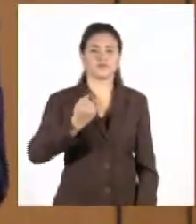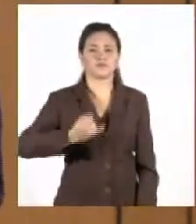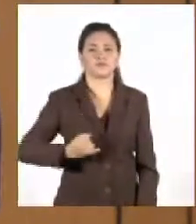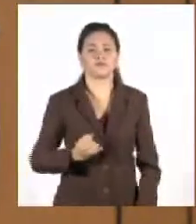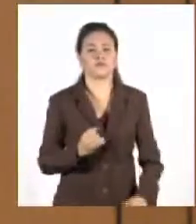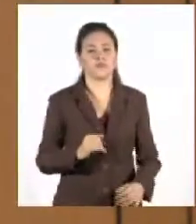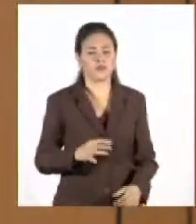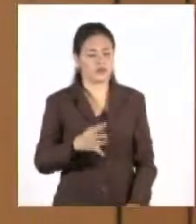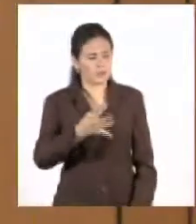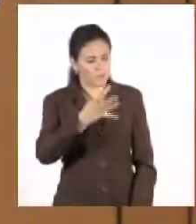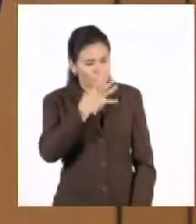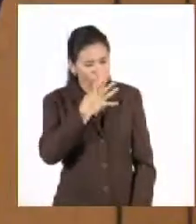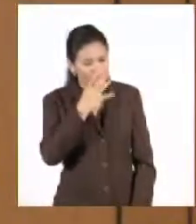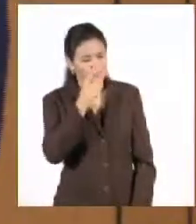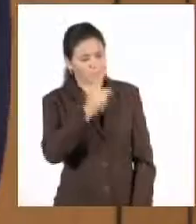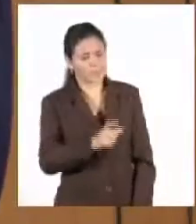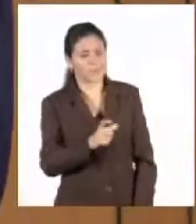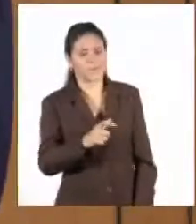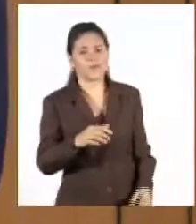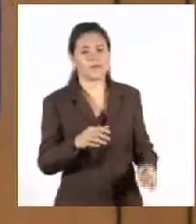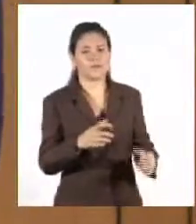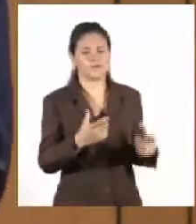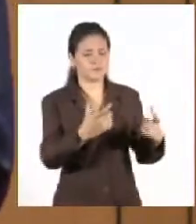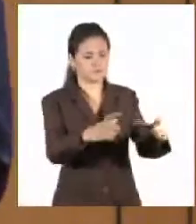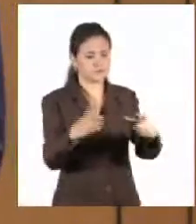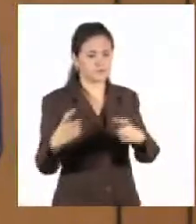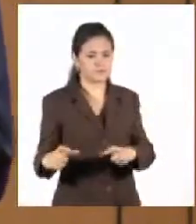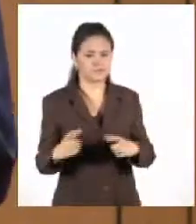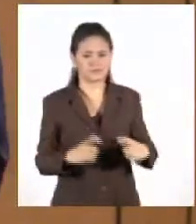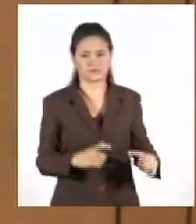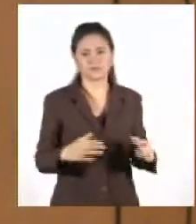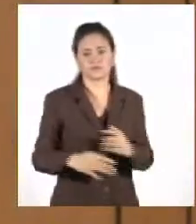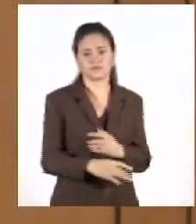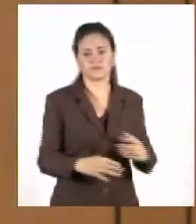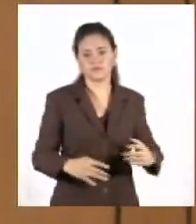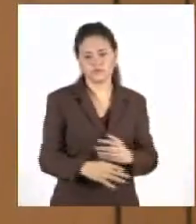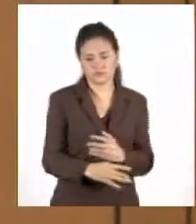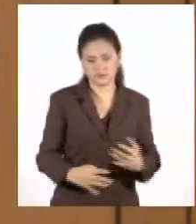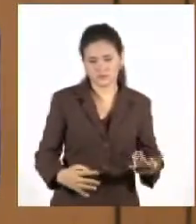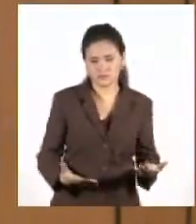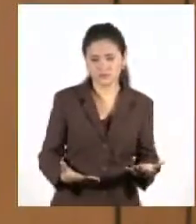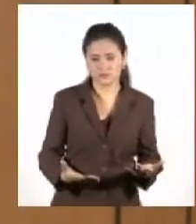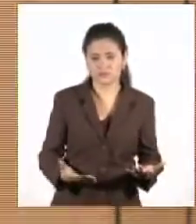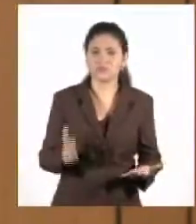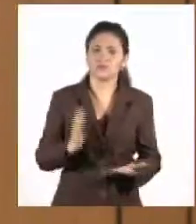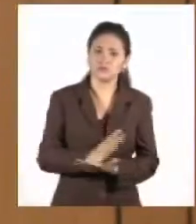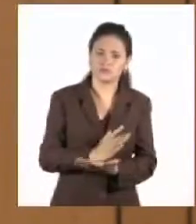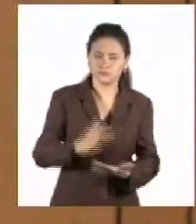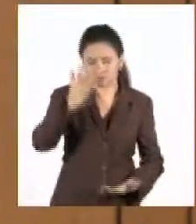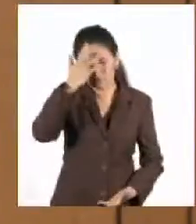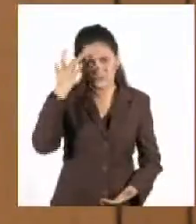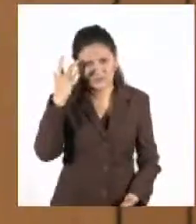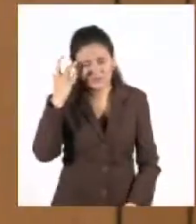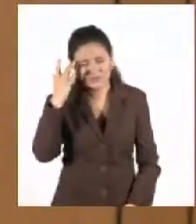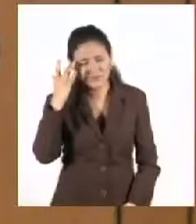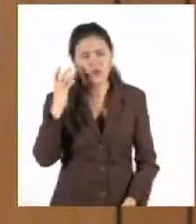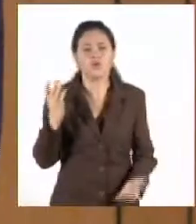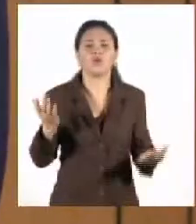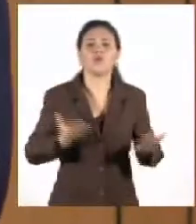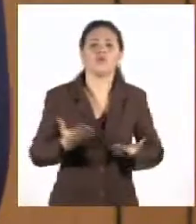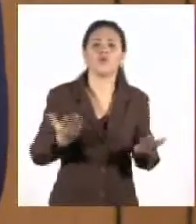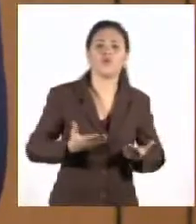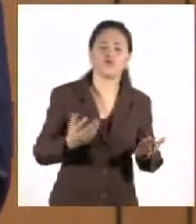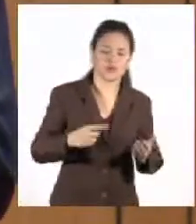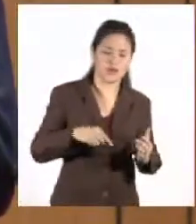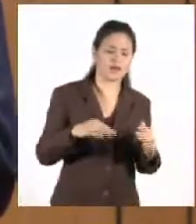essa problemática, senhoras e senhores. Infelizmente, tem pessoas que dormem em um município e acordam em outro. Como é